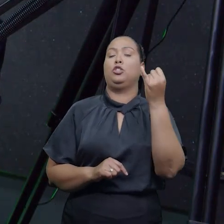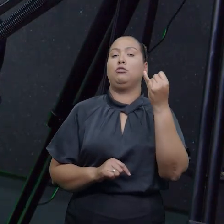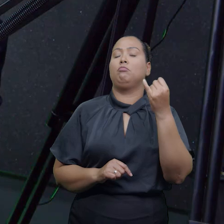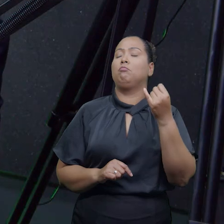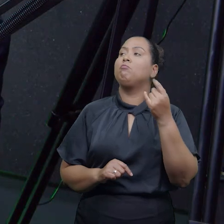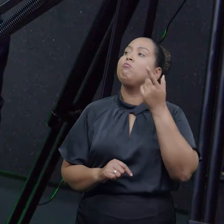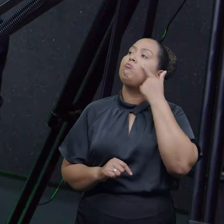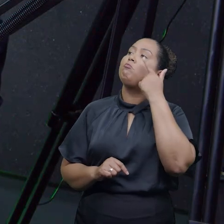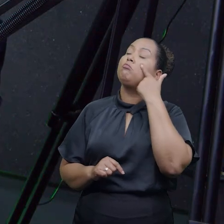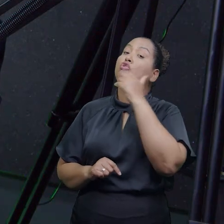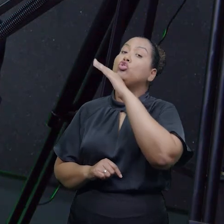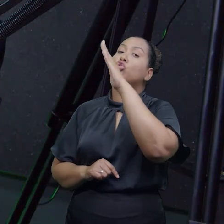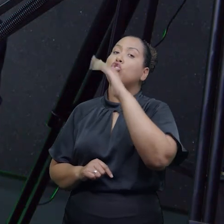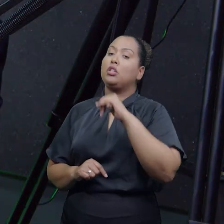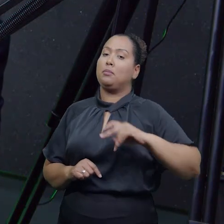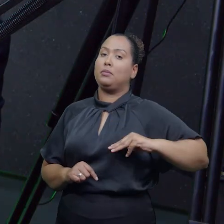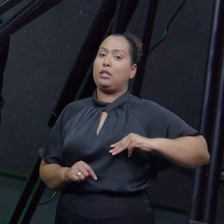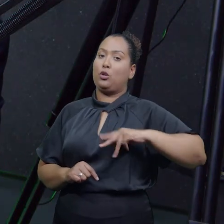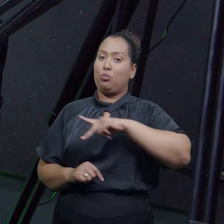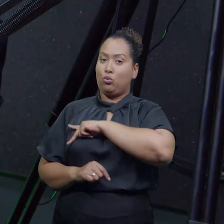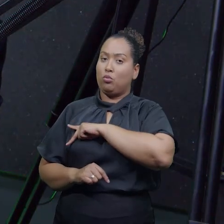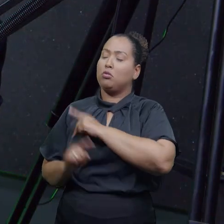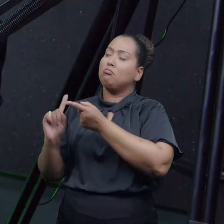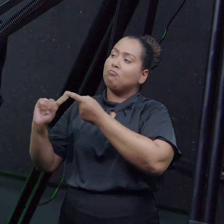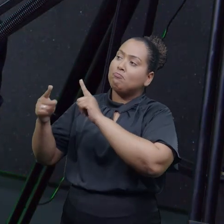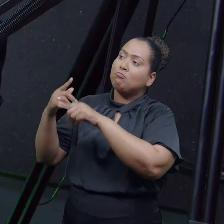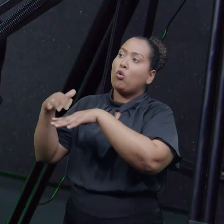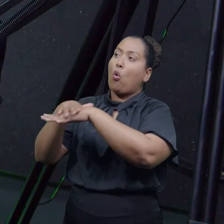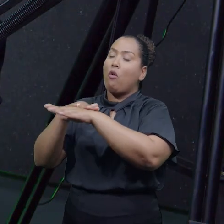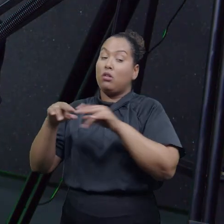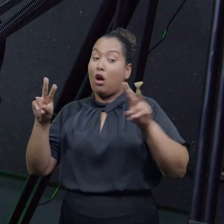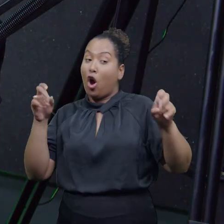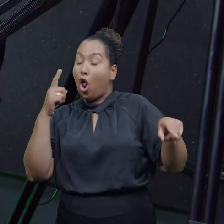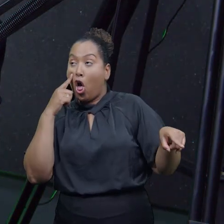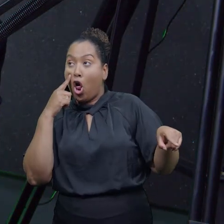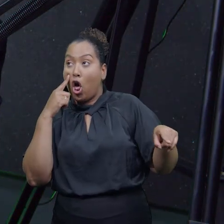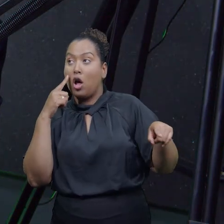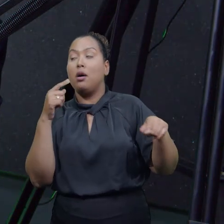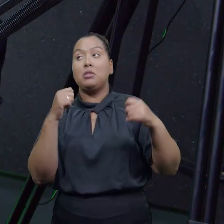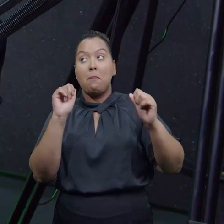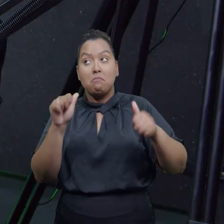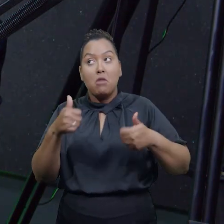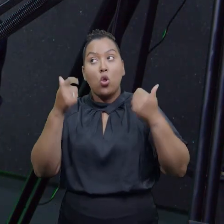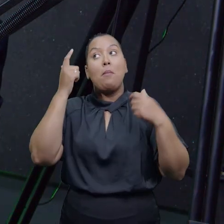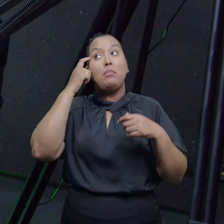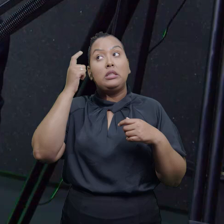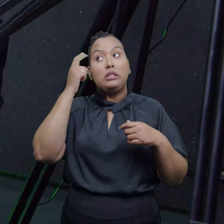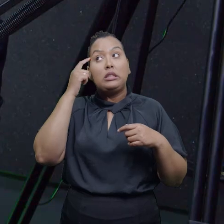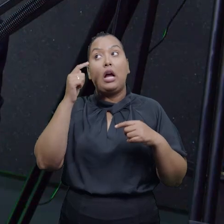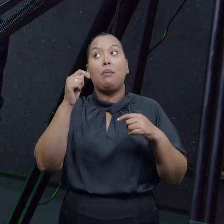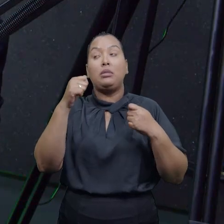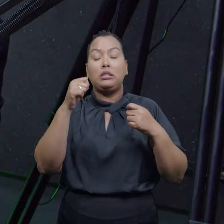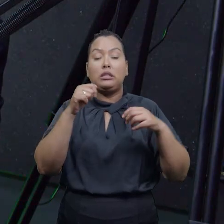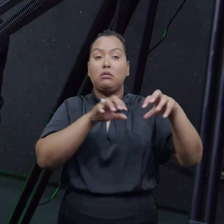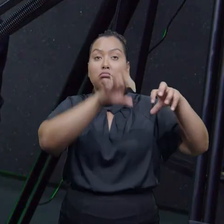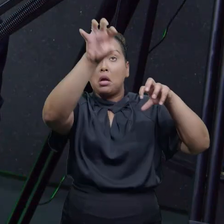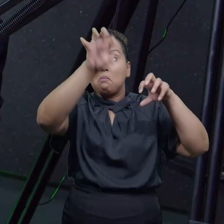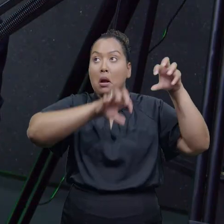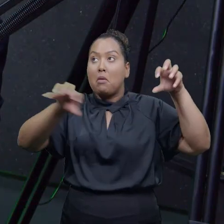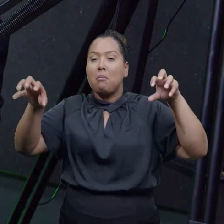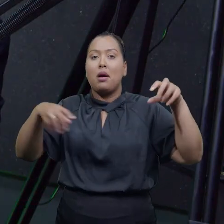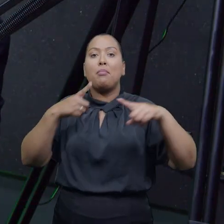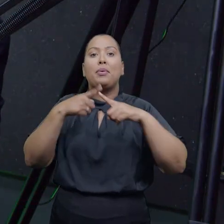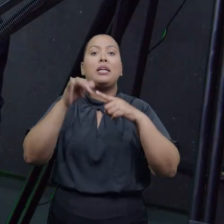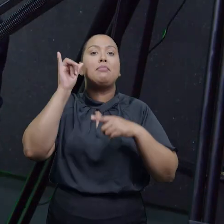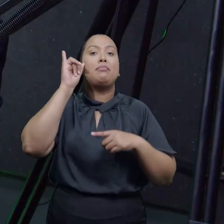que é importante de ser levada para o poder público nas nossas conversas, enfim, articulações, para que seja repensado também, para que se distribua